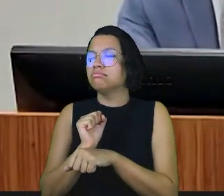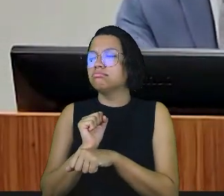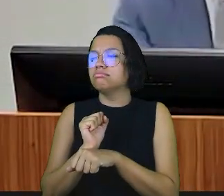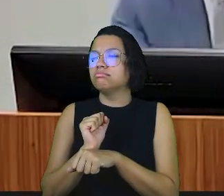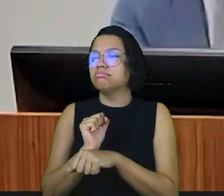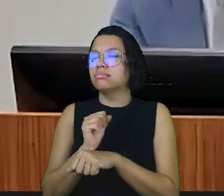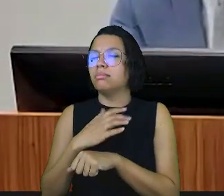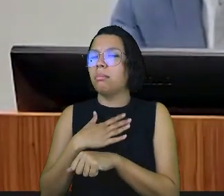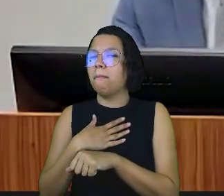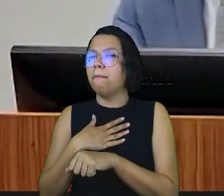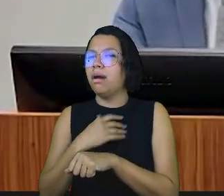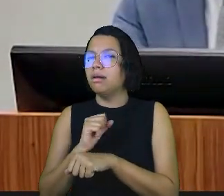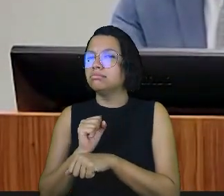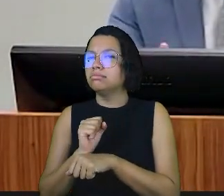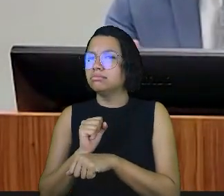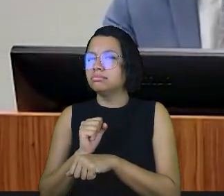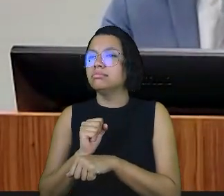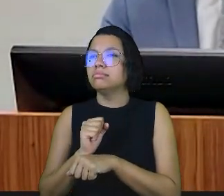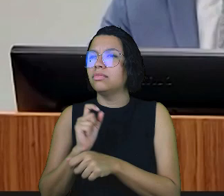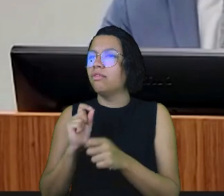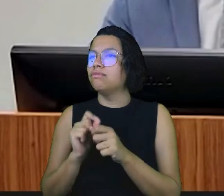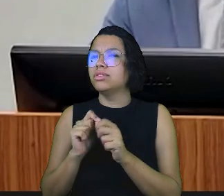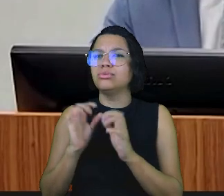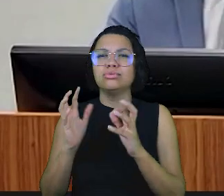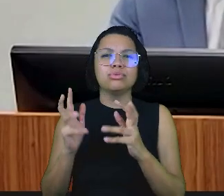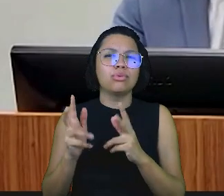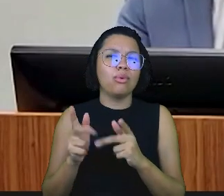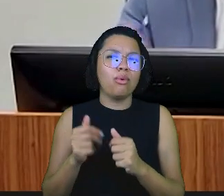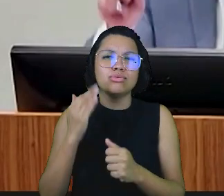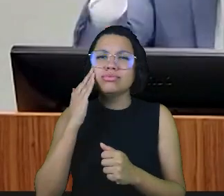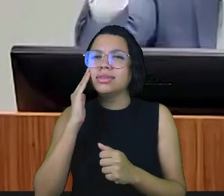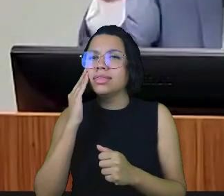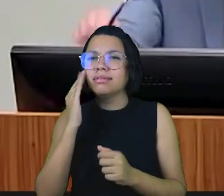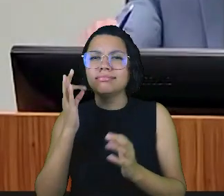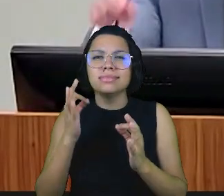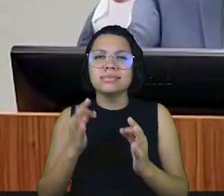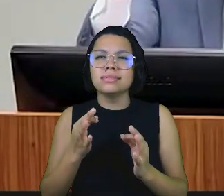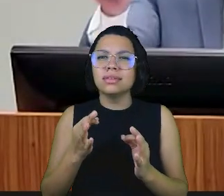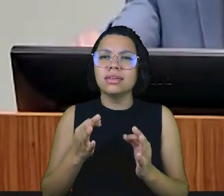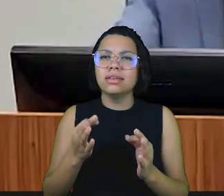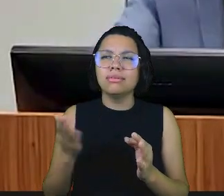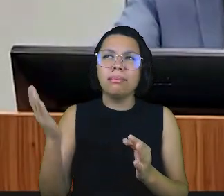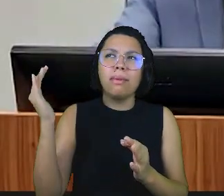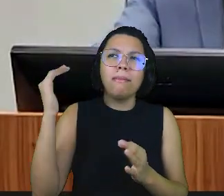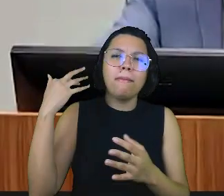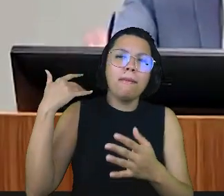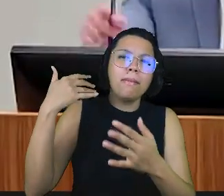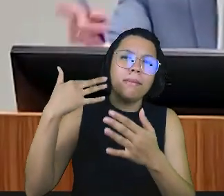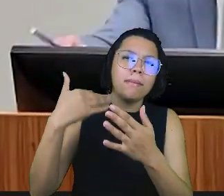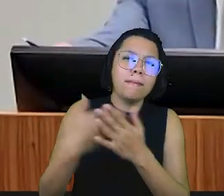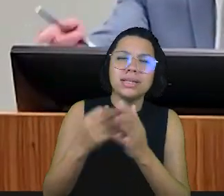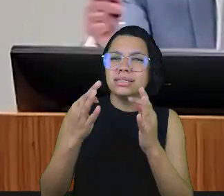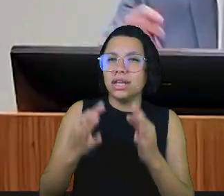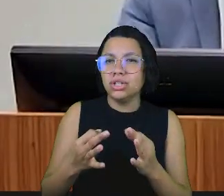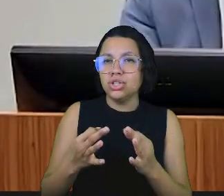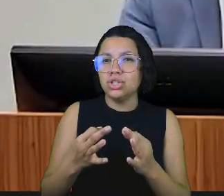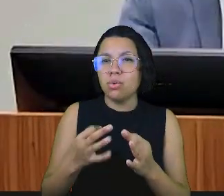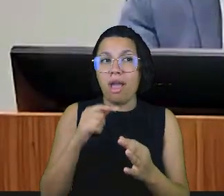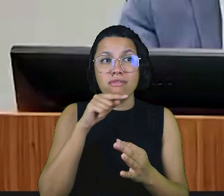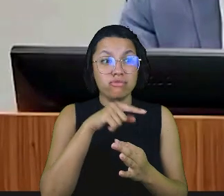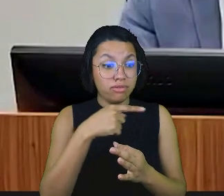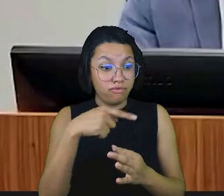aplicando todos os entendimentos que vinham sendo consolidados e tudo mais. Você foi lá, futucou, e